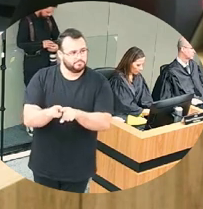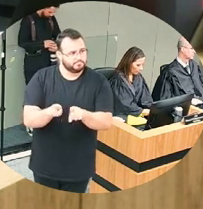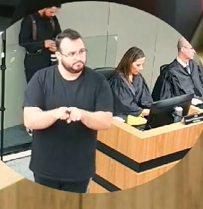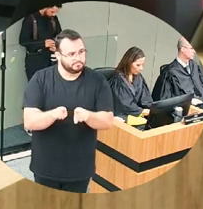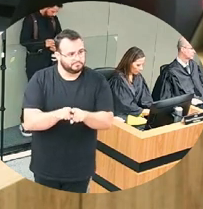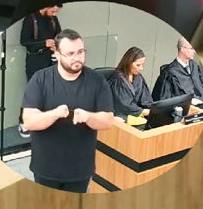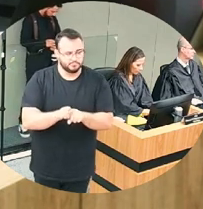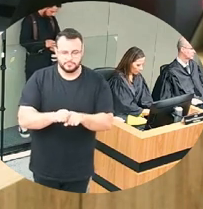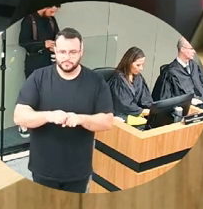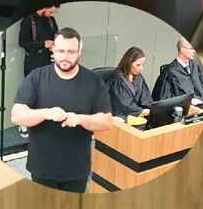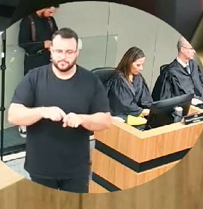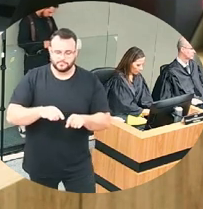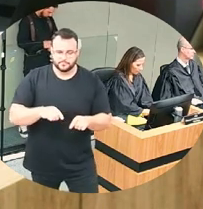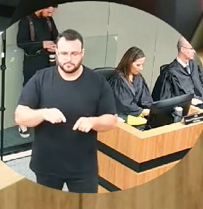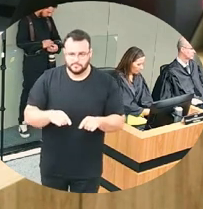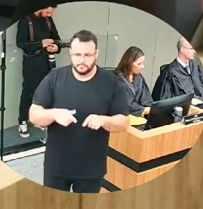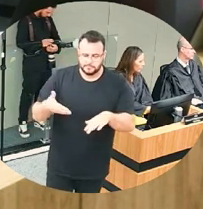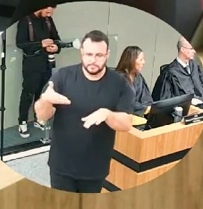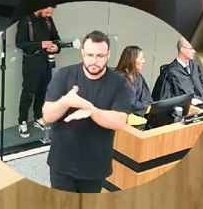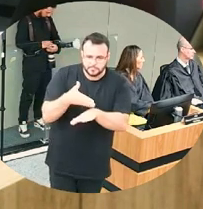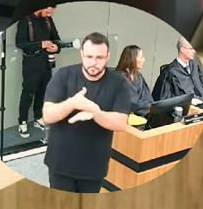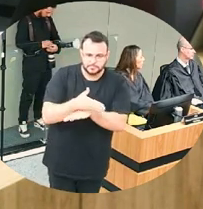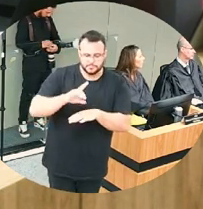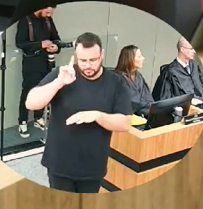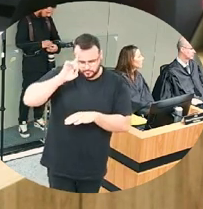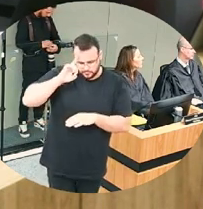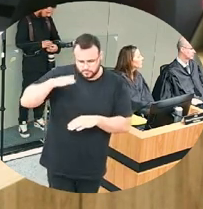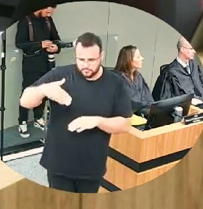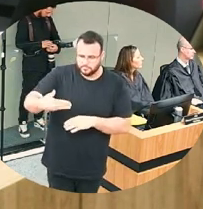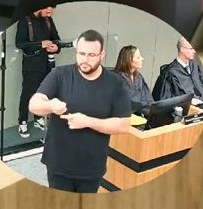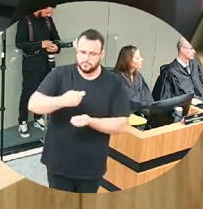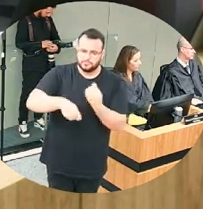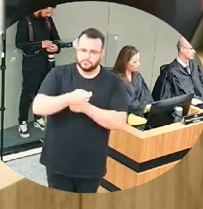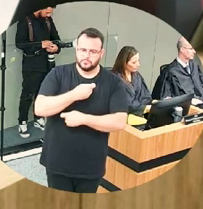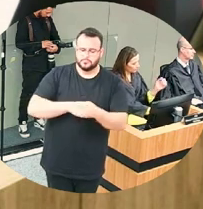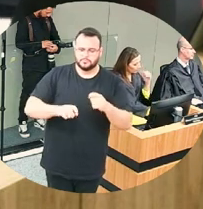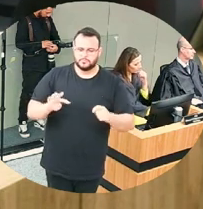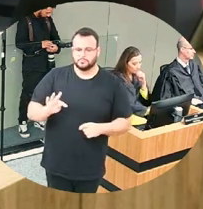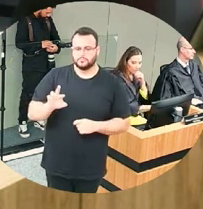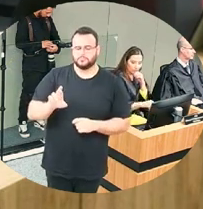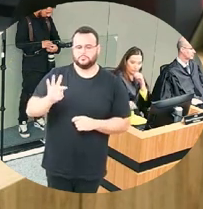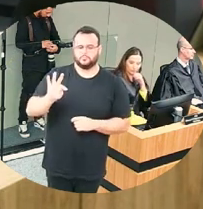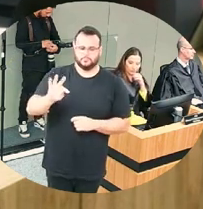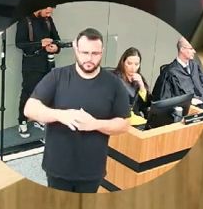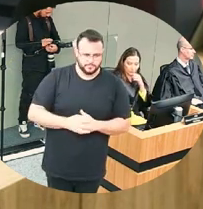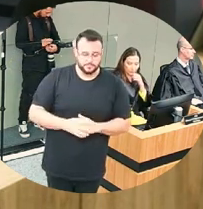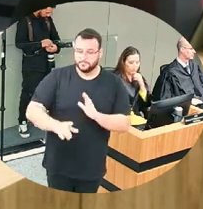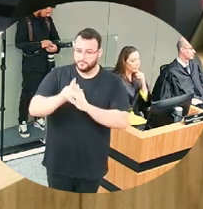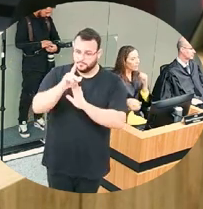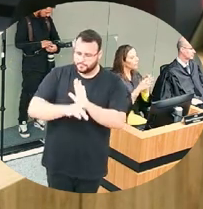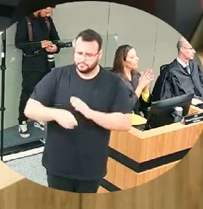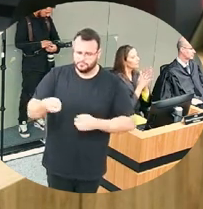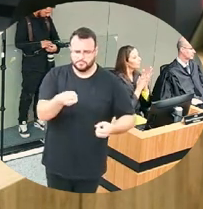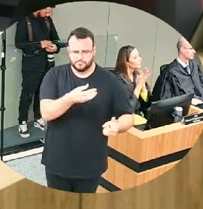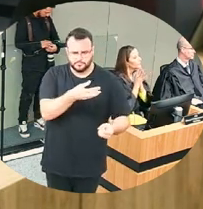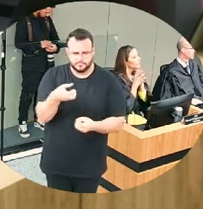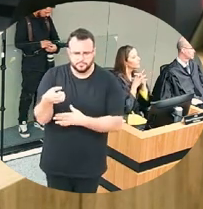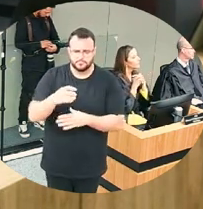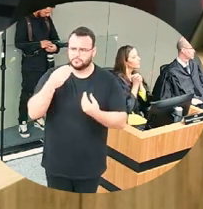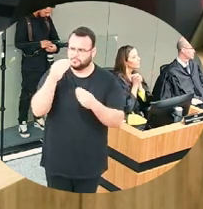instalações físicas também faz parte do cotidiano da administração do tribunal projetos de novas